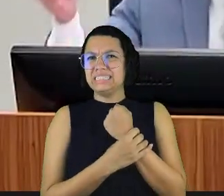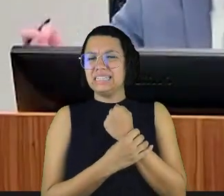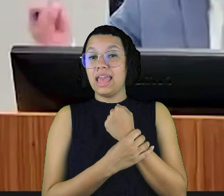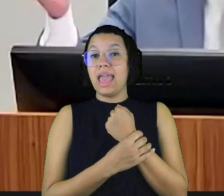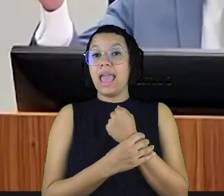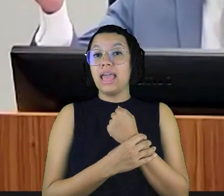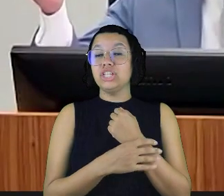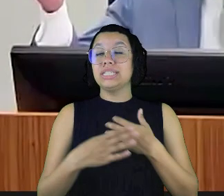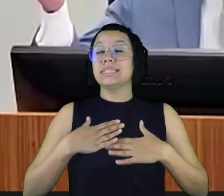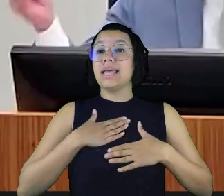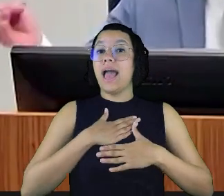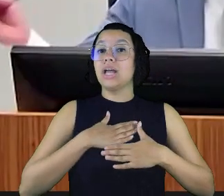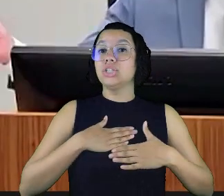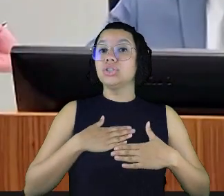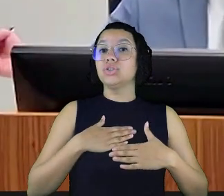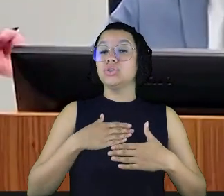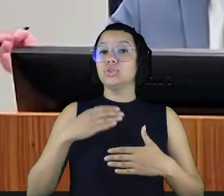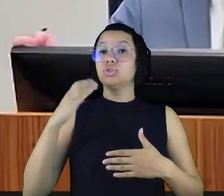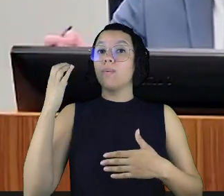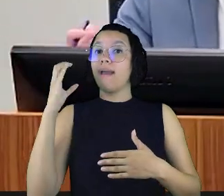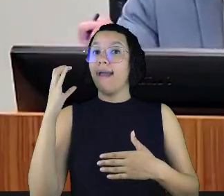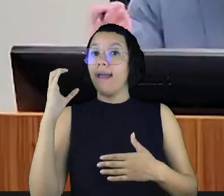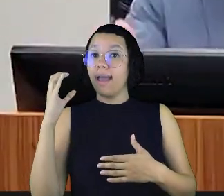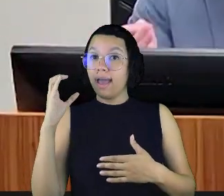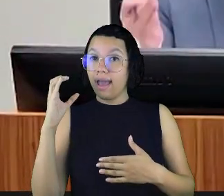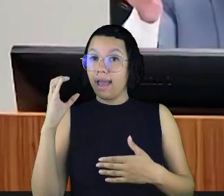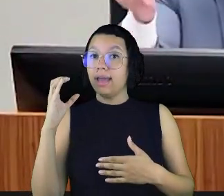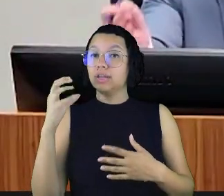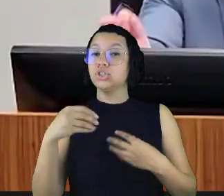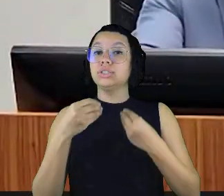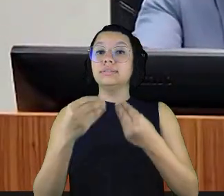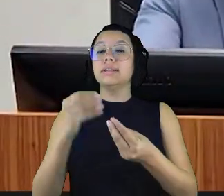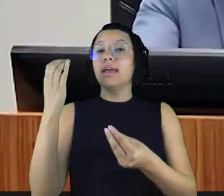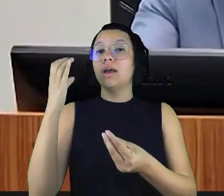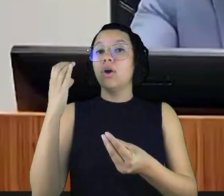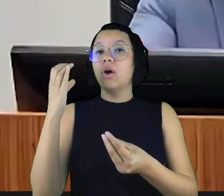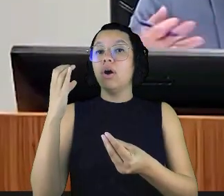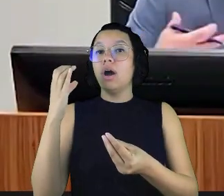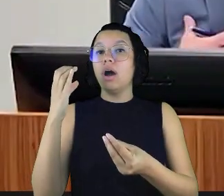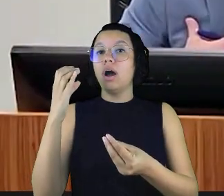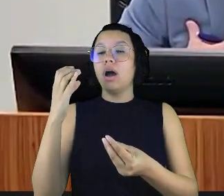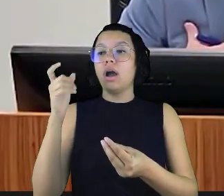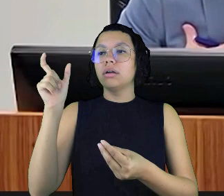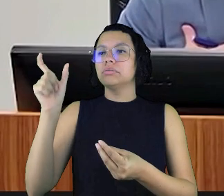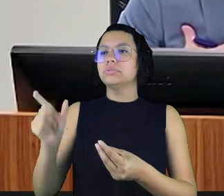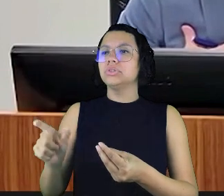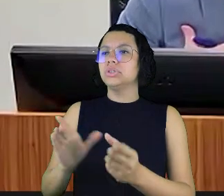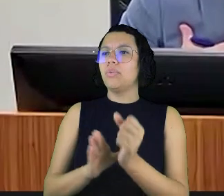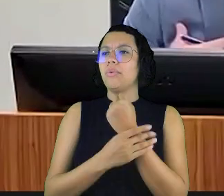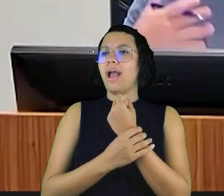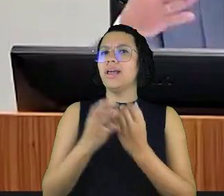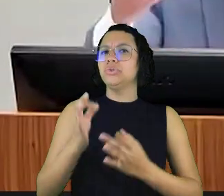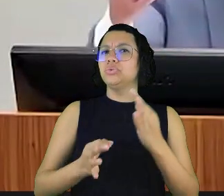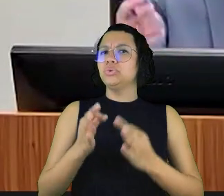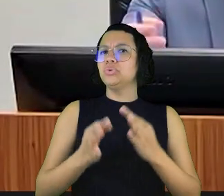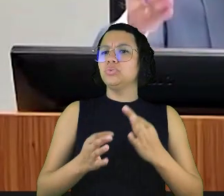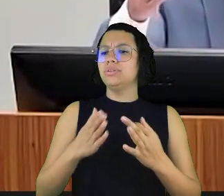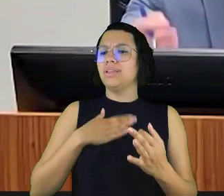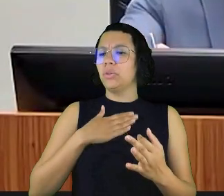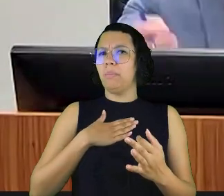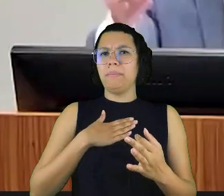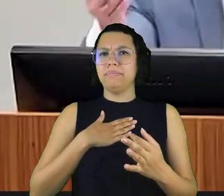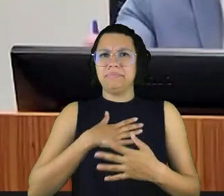do crédito que está sendo executado. O sujeito não garante o juízo, não sou eu que tenho que me sentir garantido, é